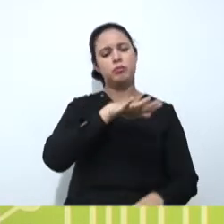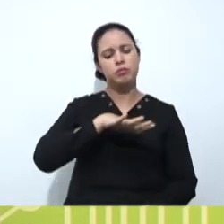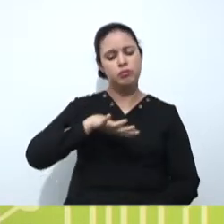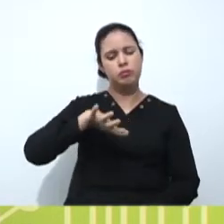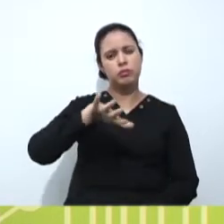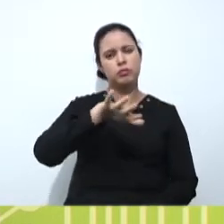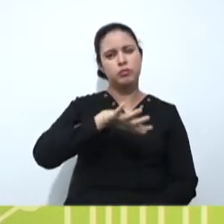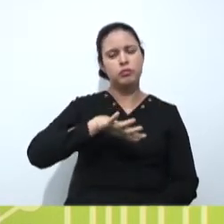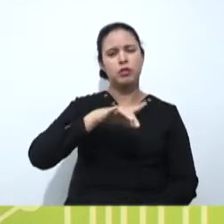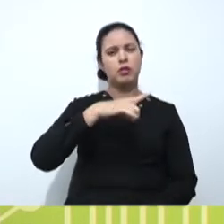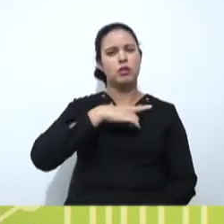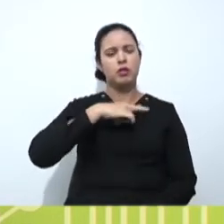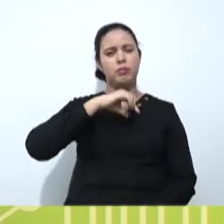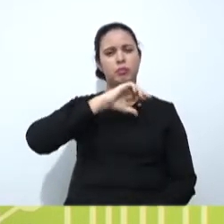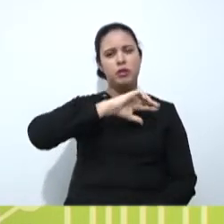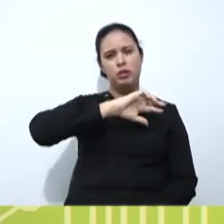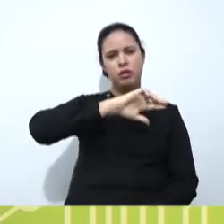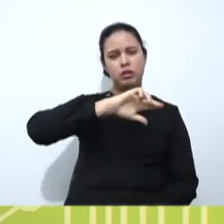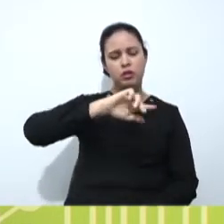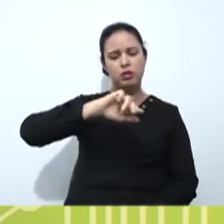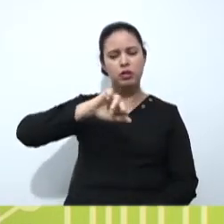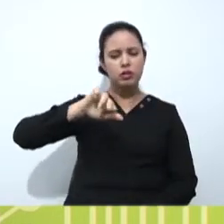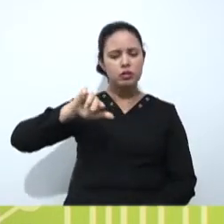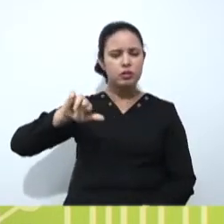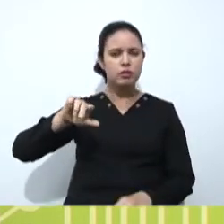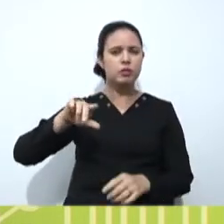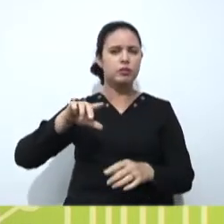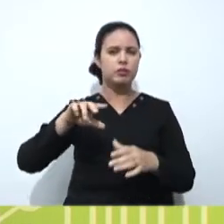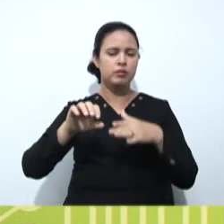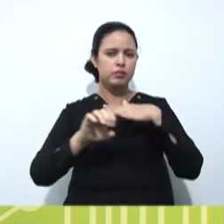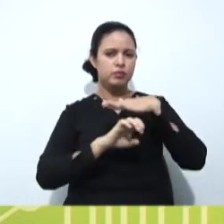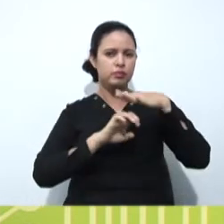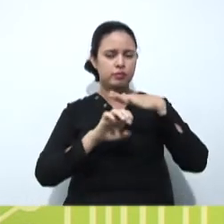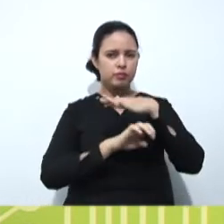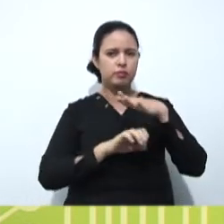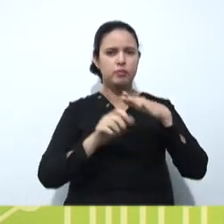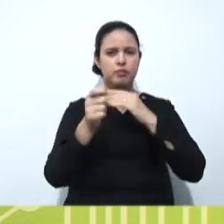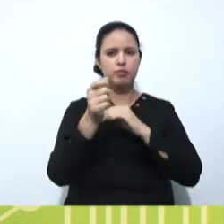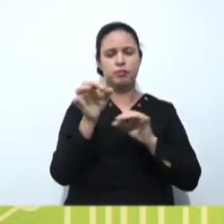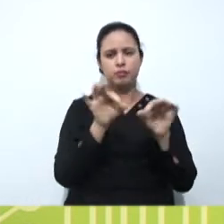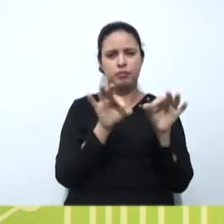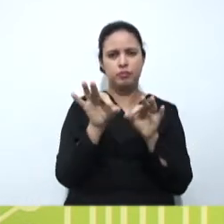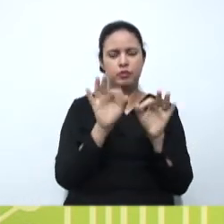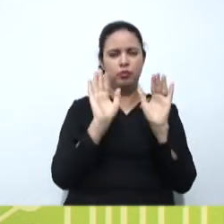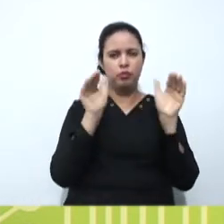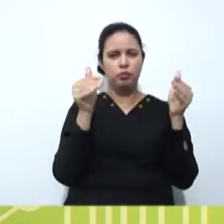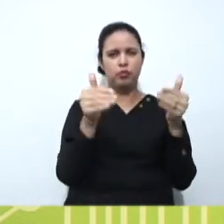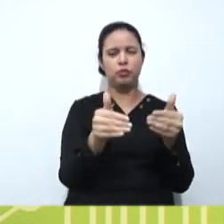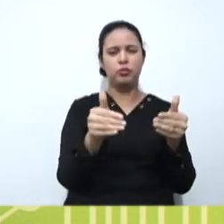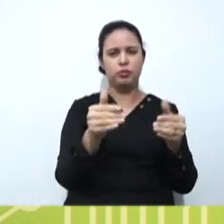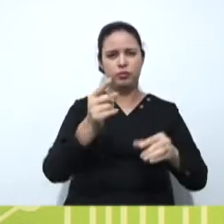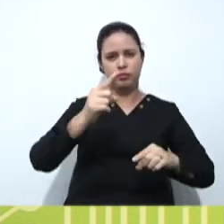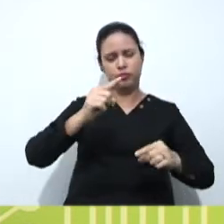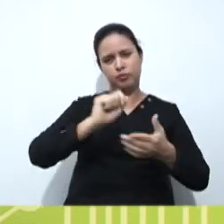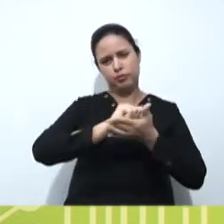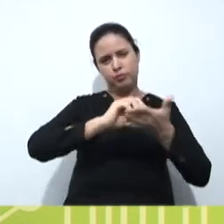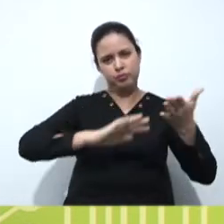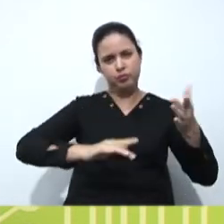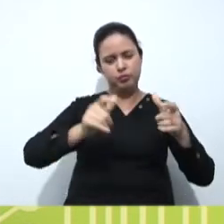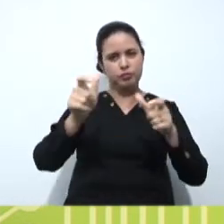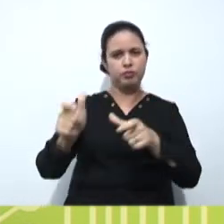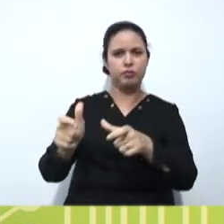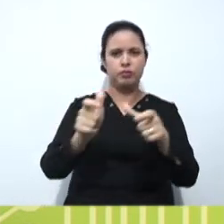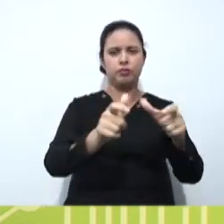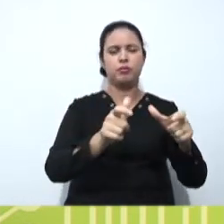vários componentes, várias empresas e organizações em prol de uma atividade local. Se